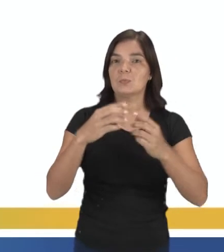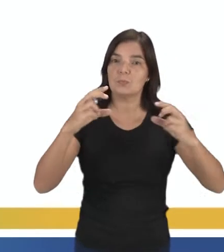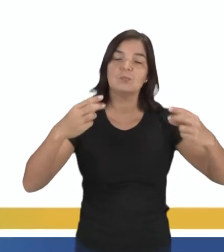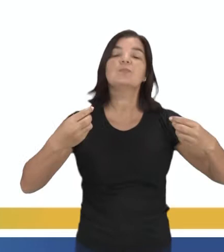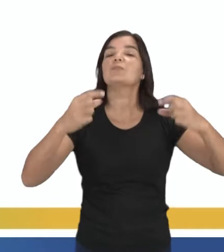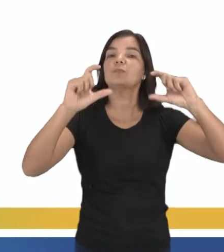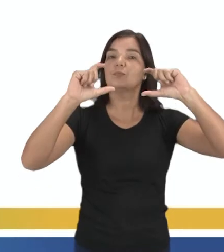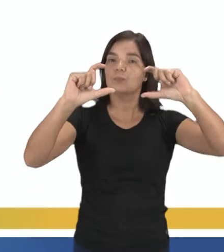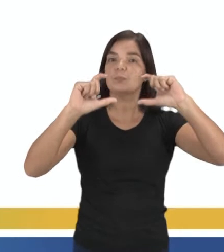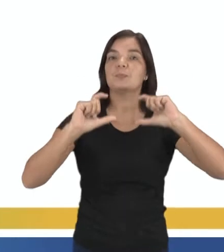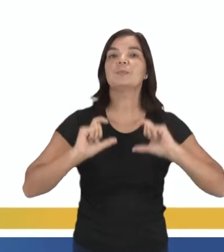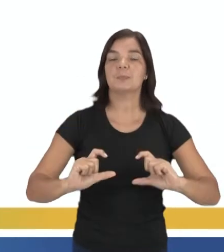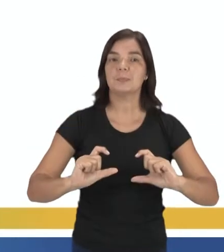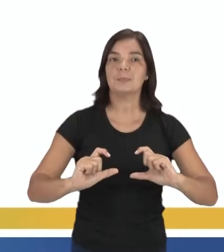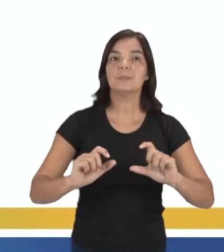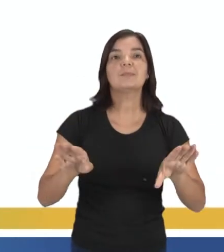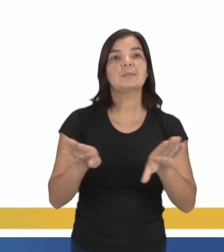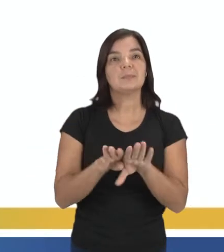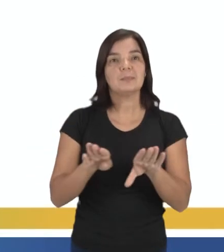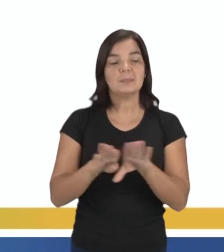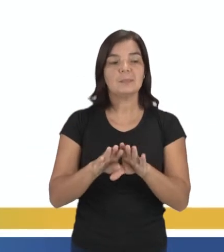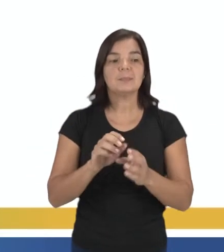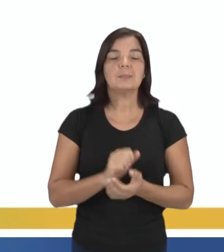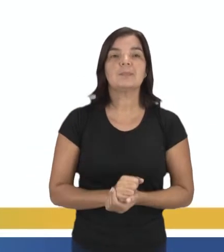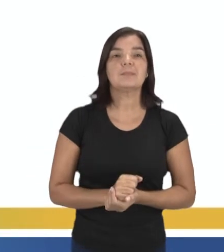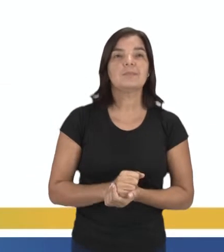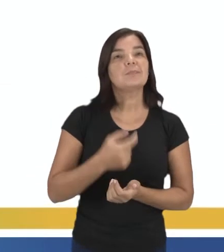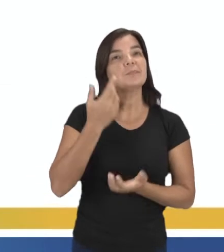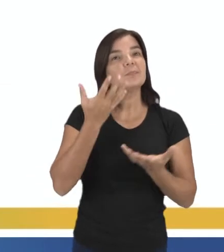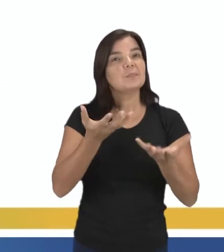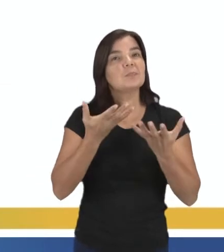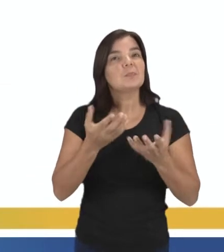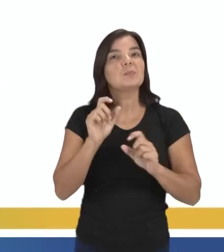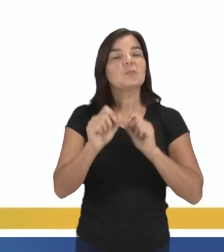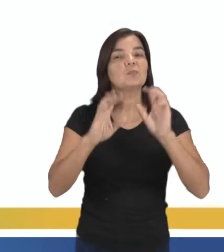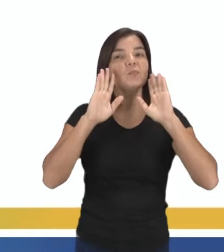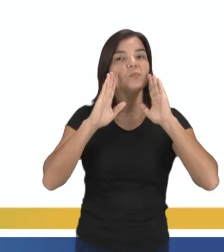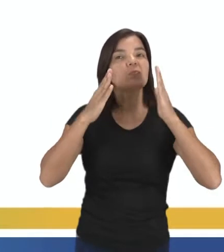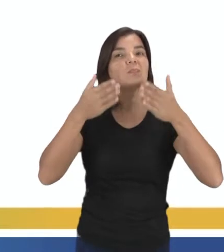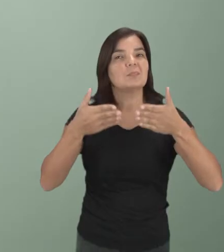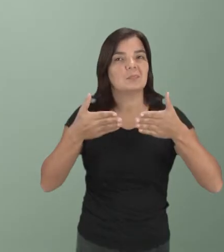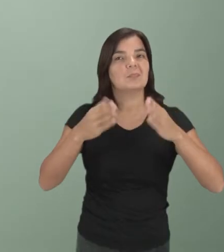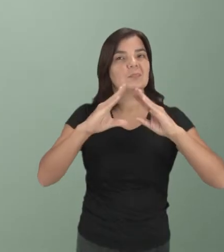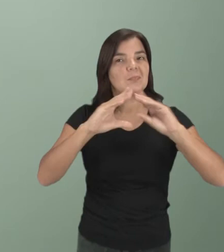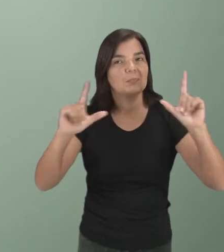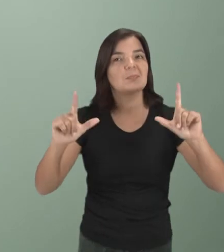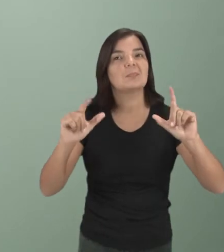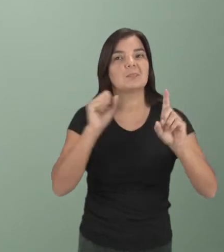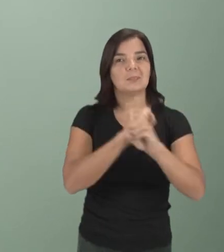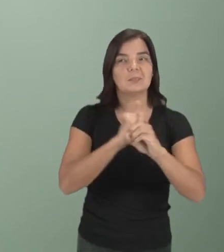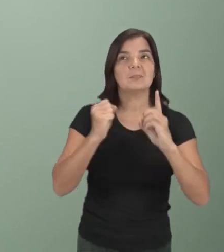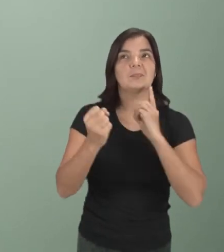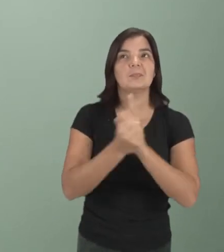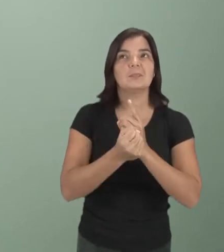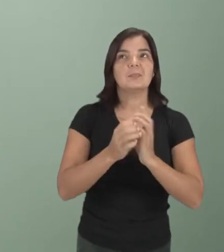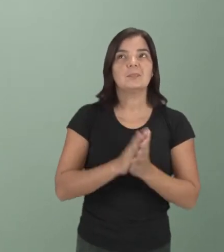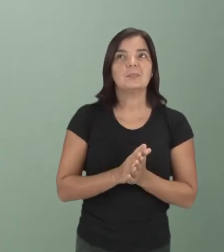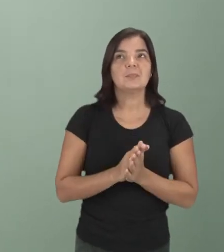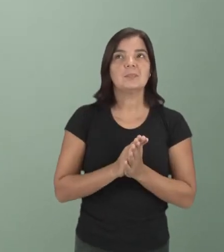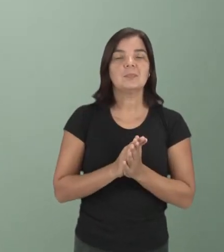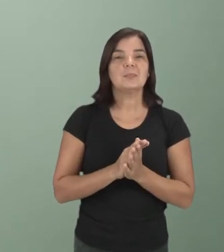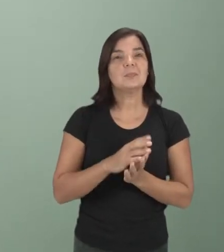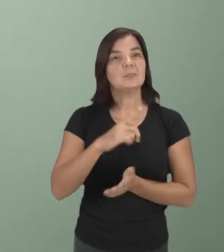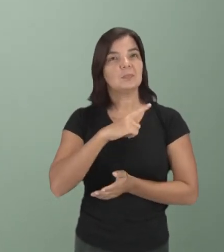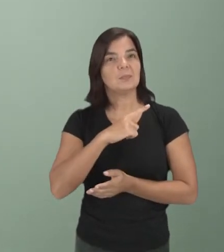soneto. Entretanto, ele buscava uma visão mais clara da sociedade. Então,